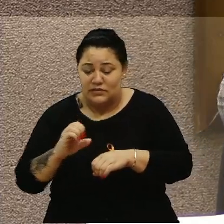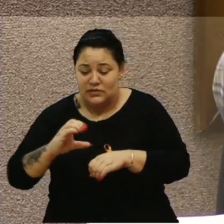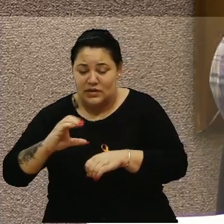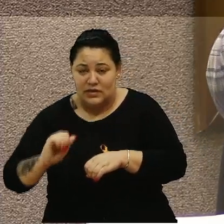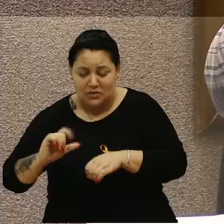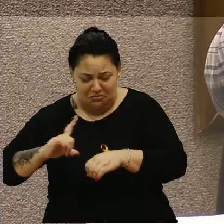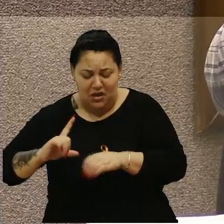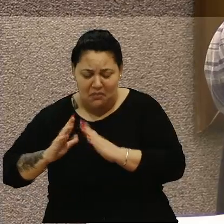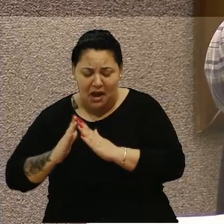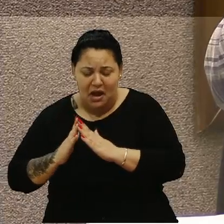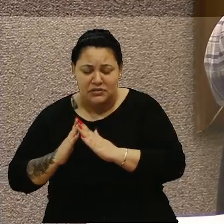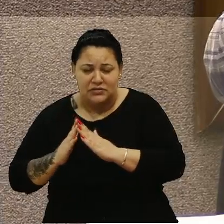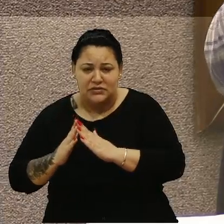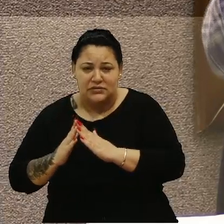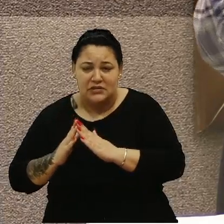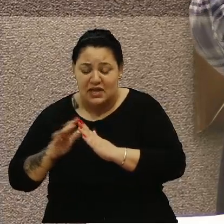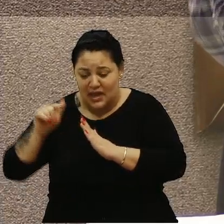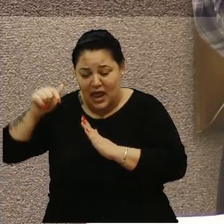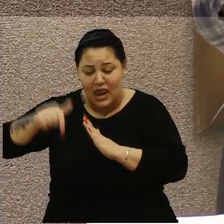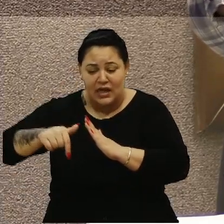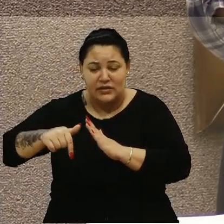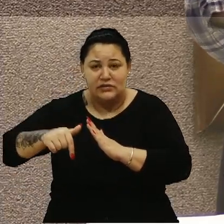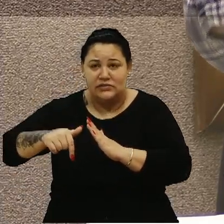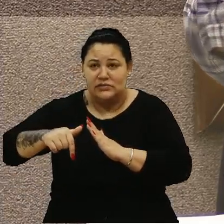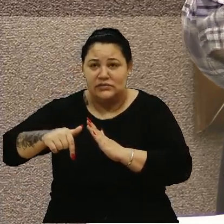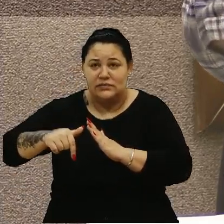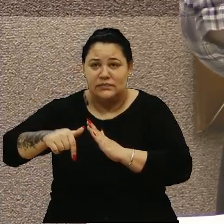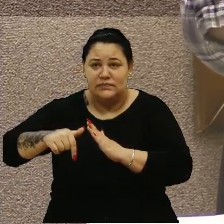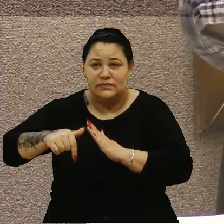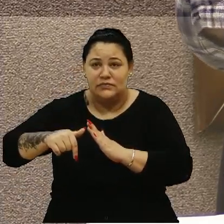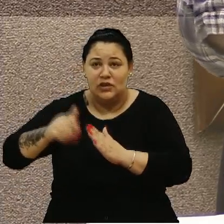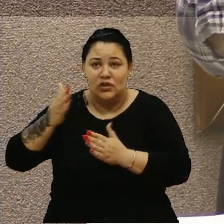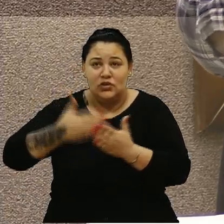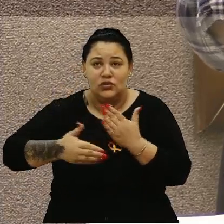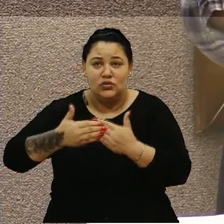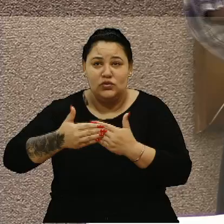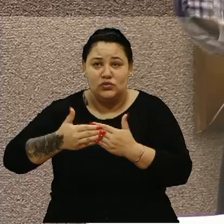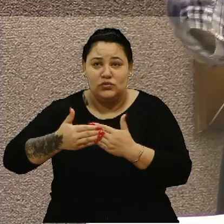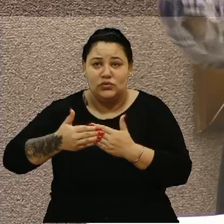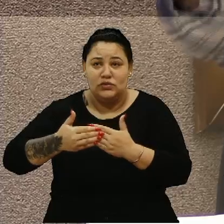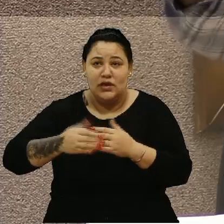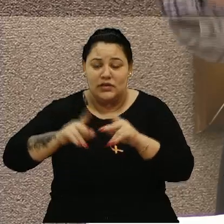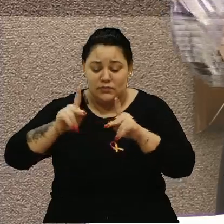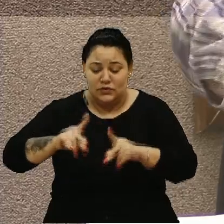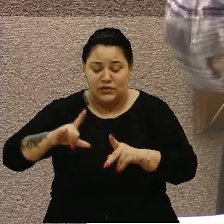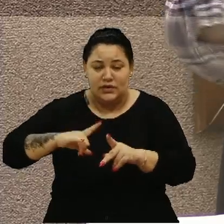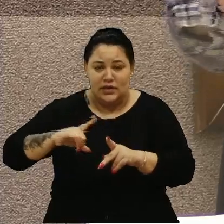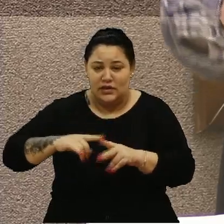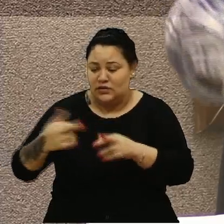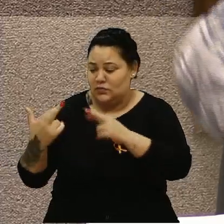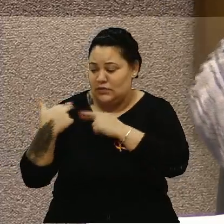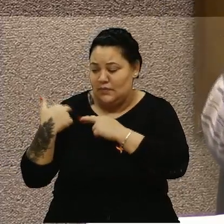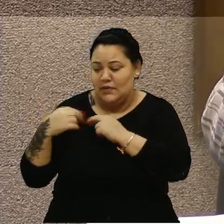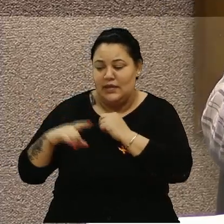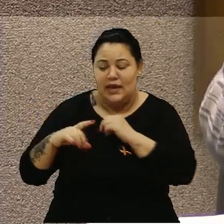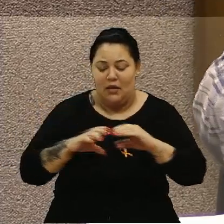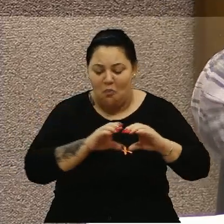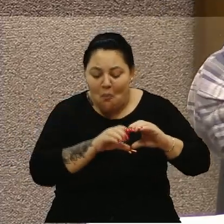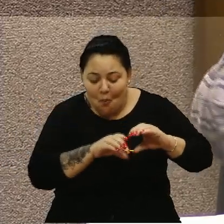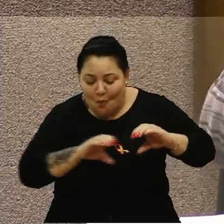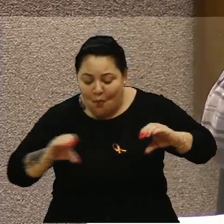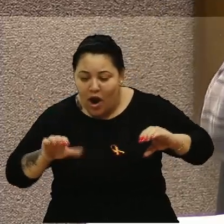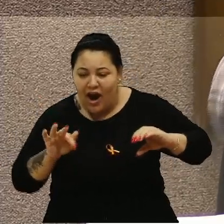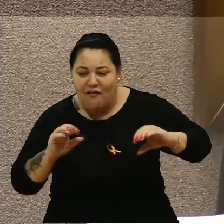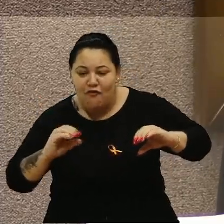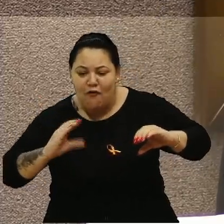ali, menos mal que todos os proprietários são responsáveis, tem fossa séptica, sumidouro, assim por diante.